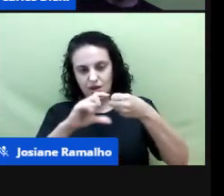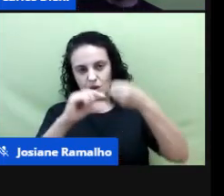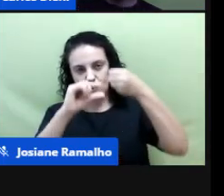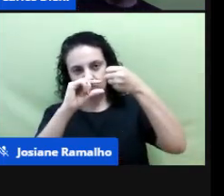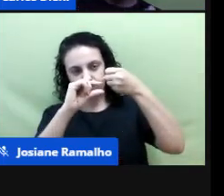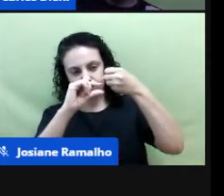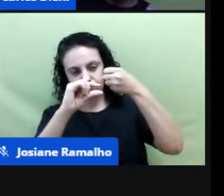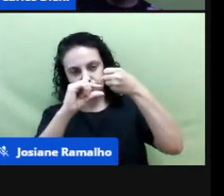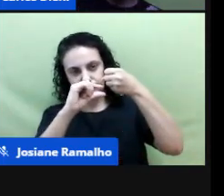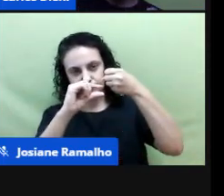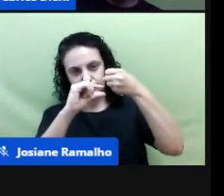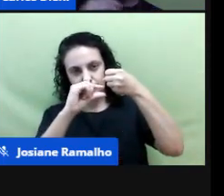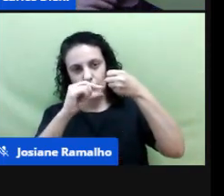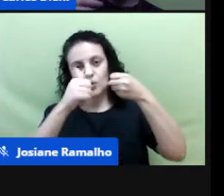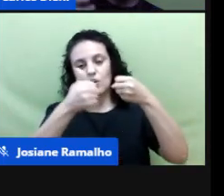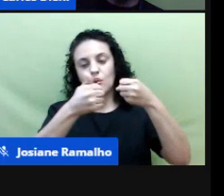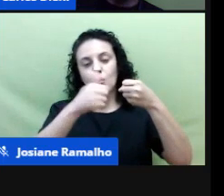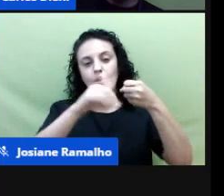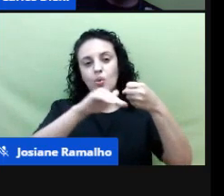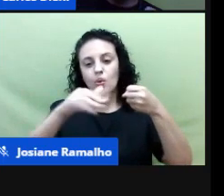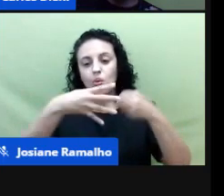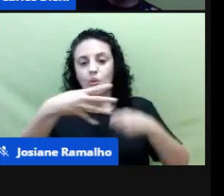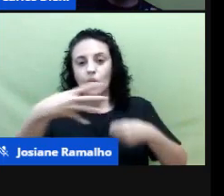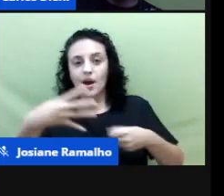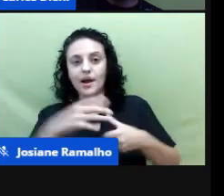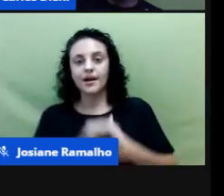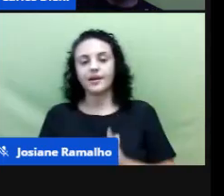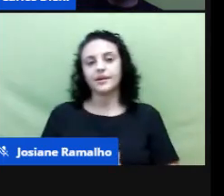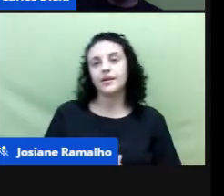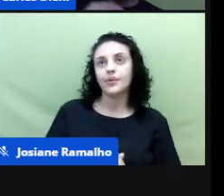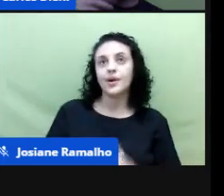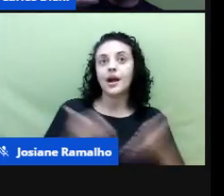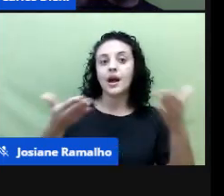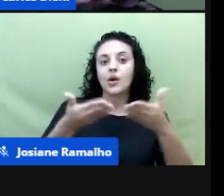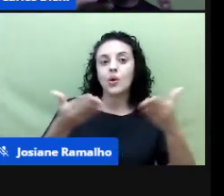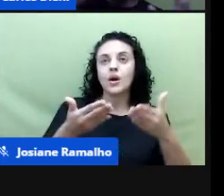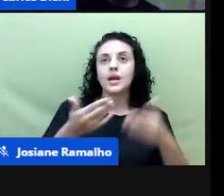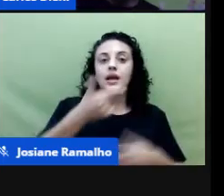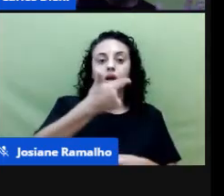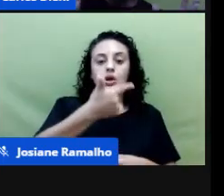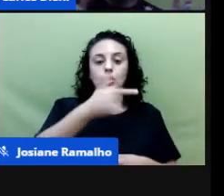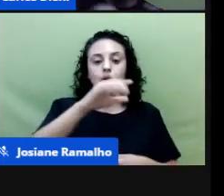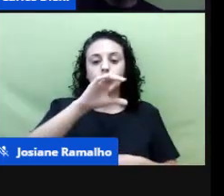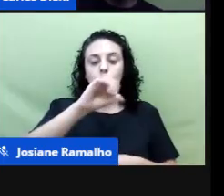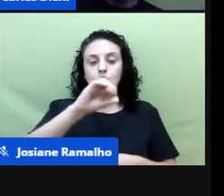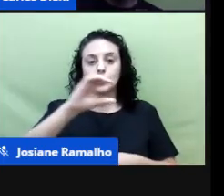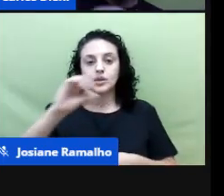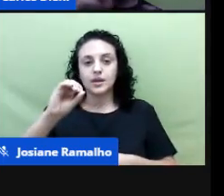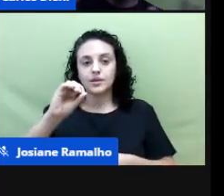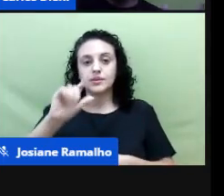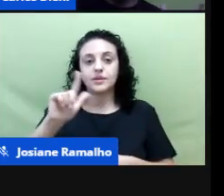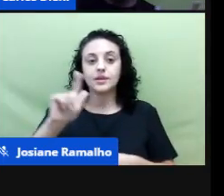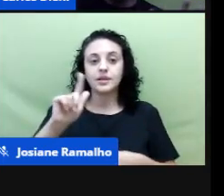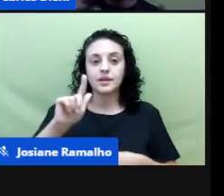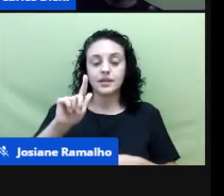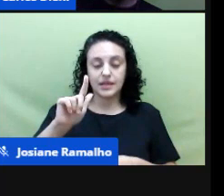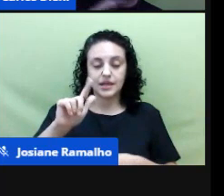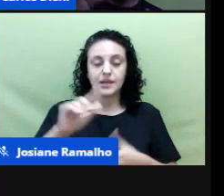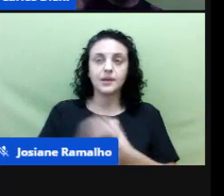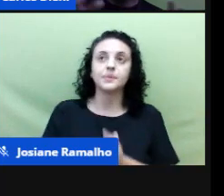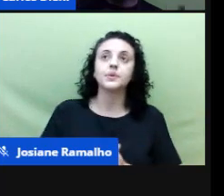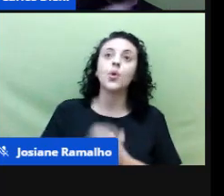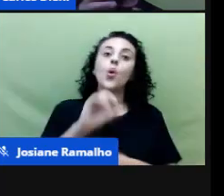200 gramas, ou 200 gramas ou 250 ml, um quarto de